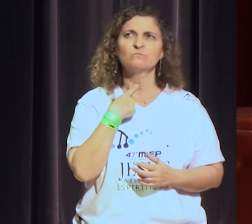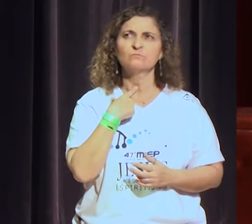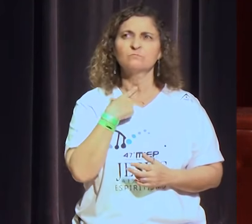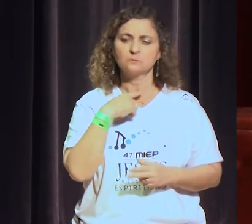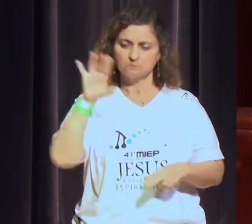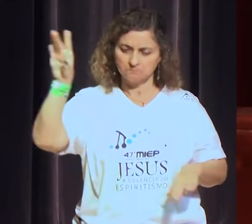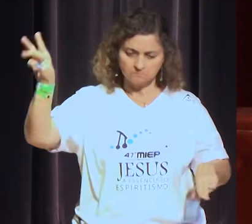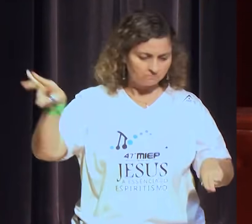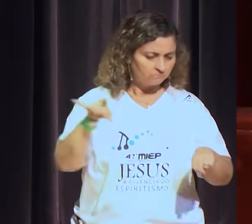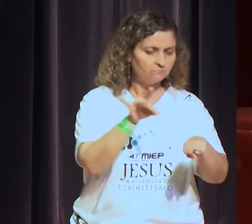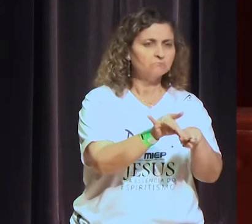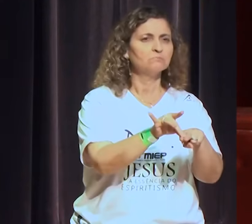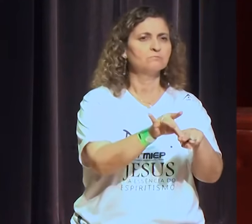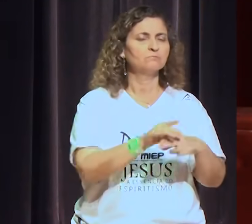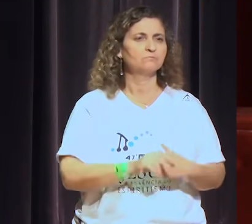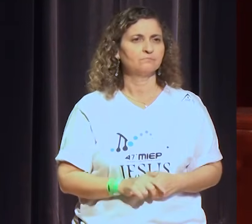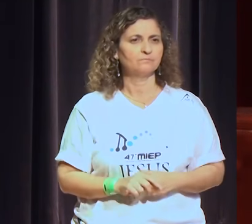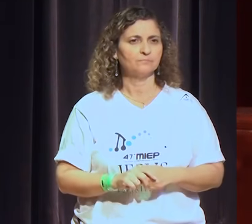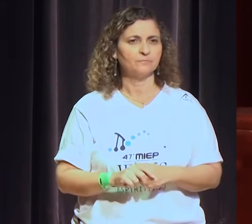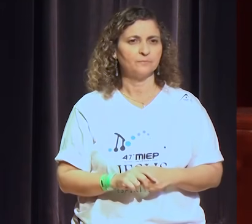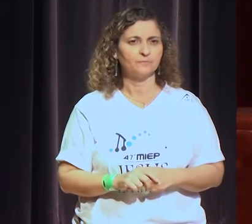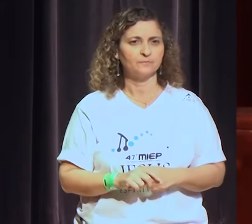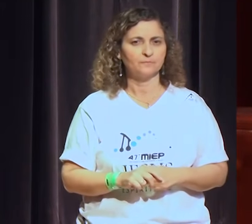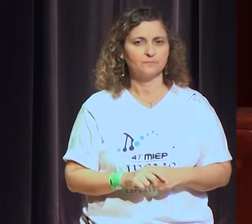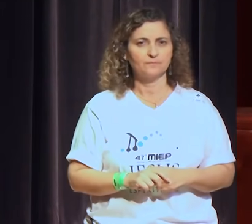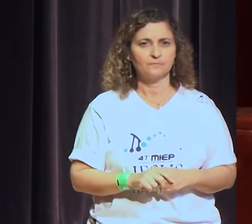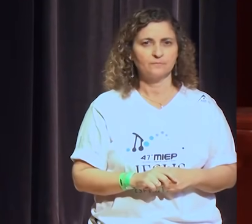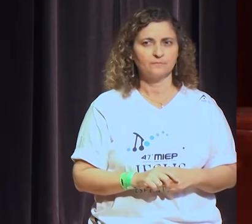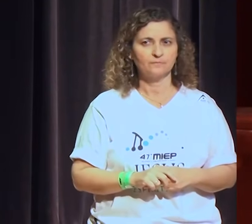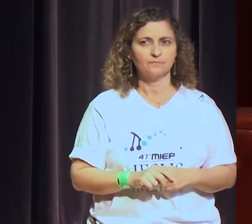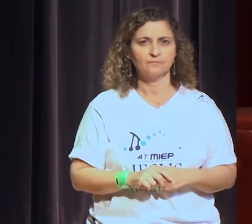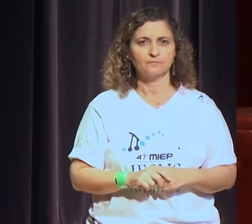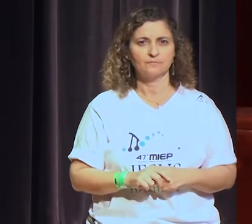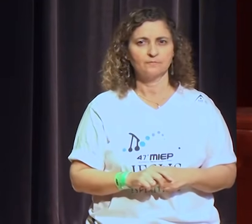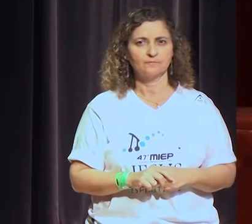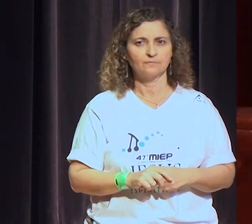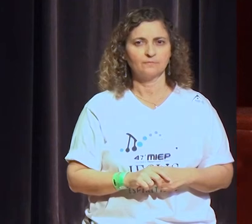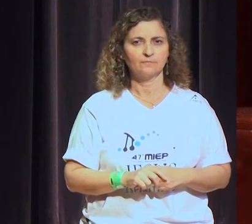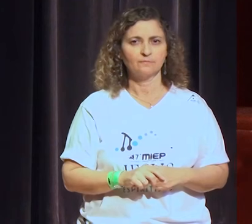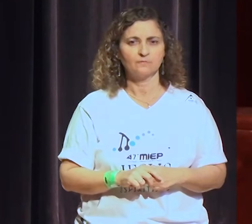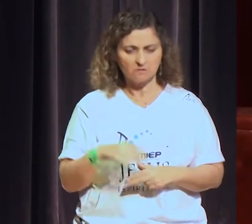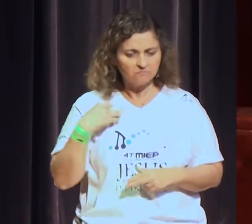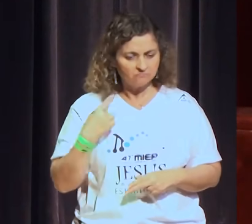falou assim, eu vou encarnar.